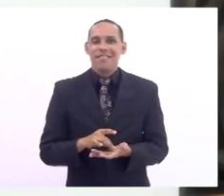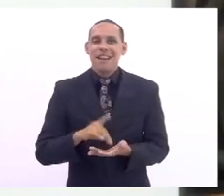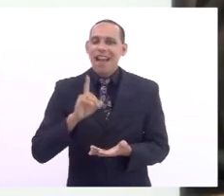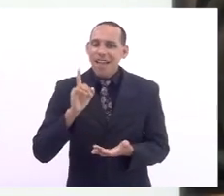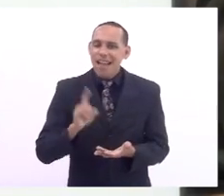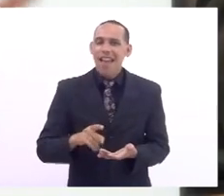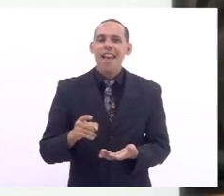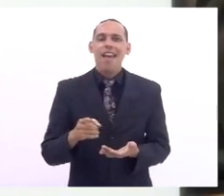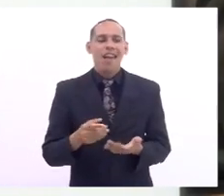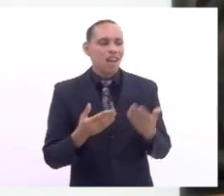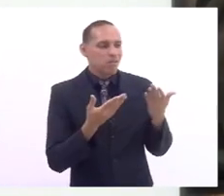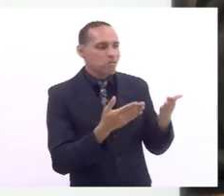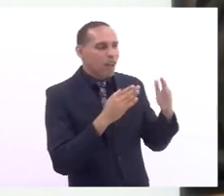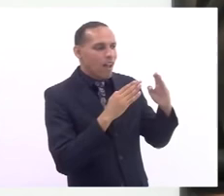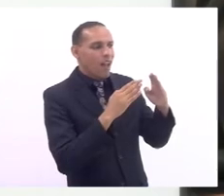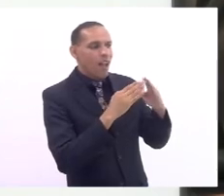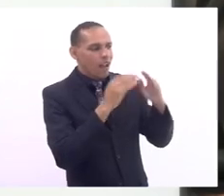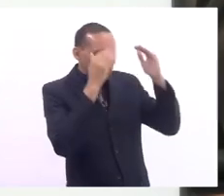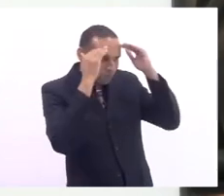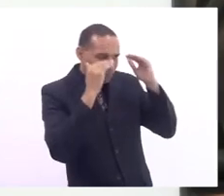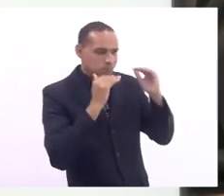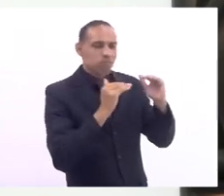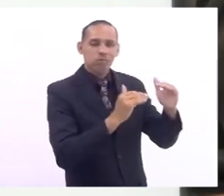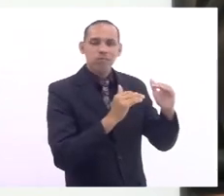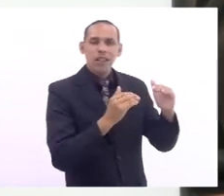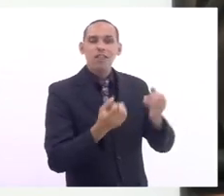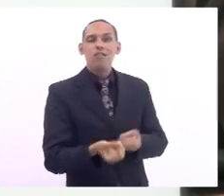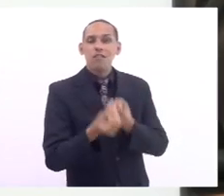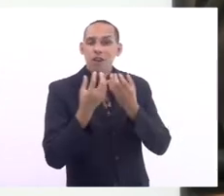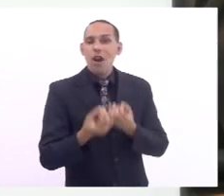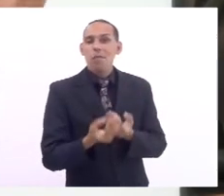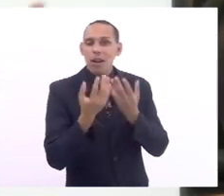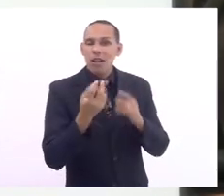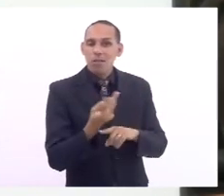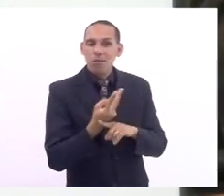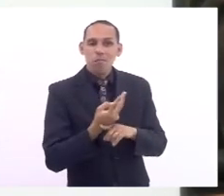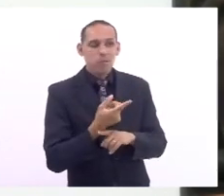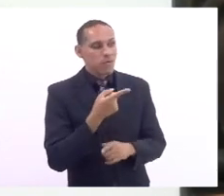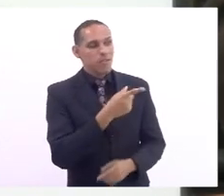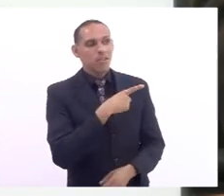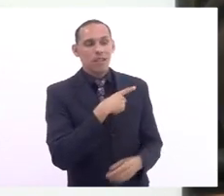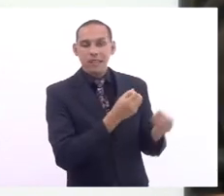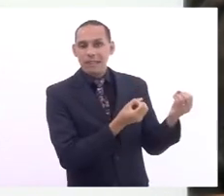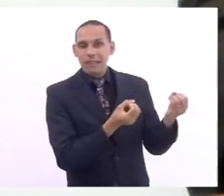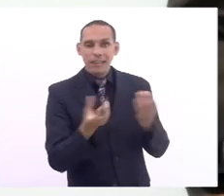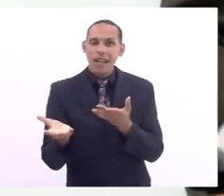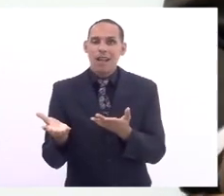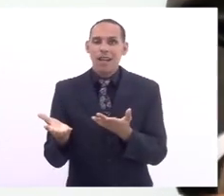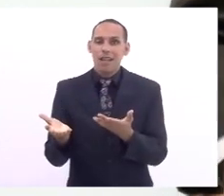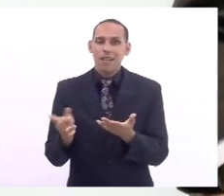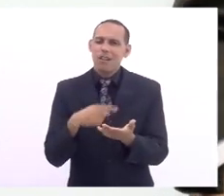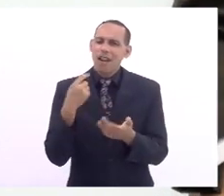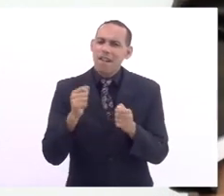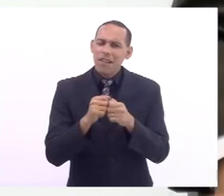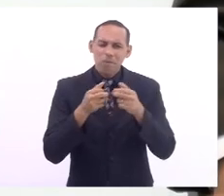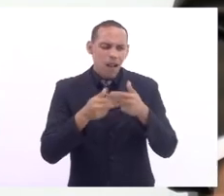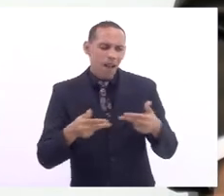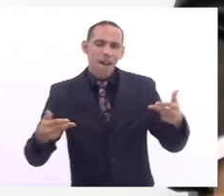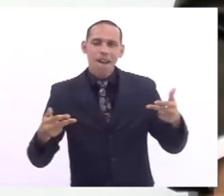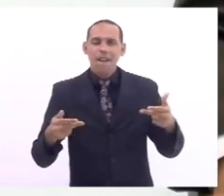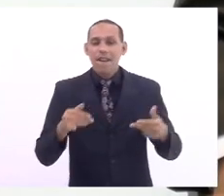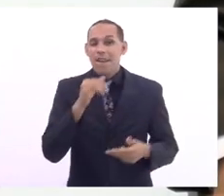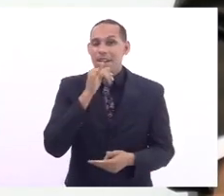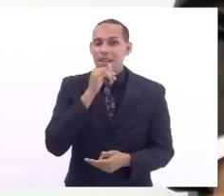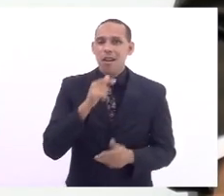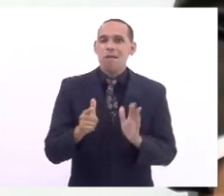pessoas respeitam buscam informação a partir dela acho que a gente faz muitas coisas é mas só para citar aqui o